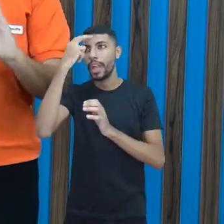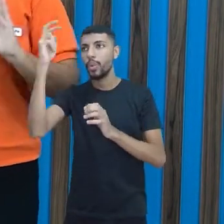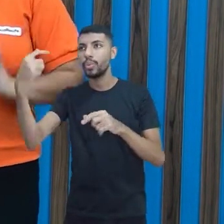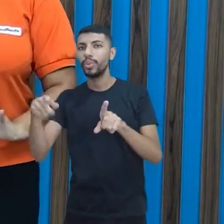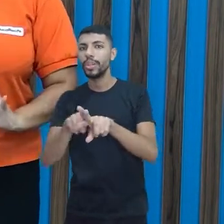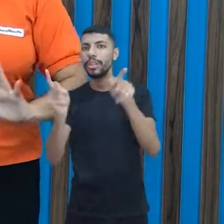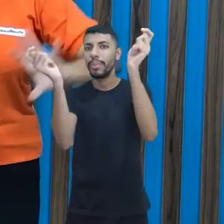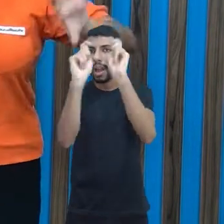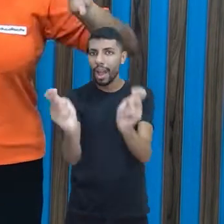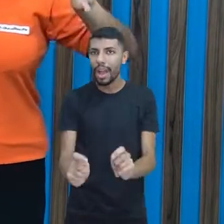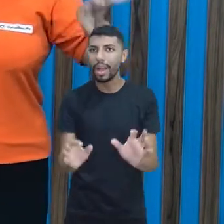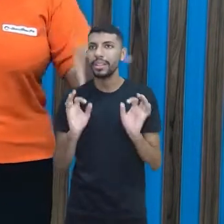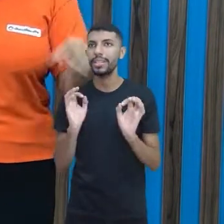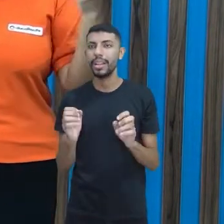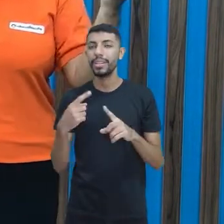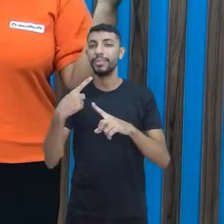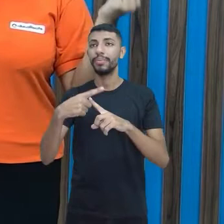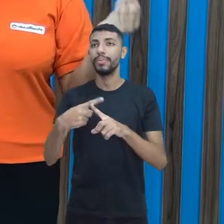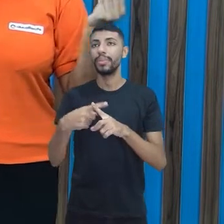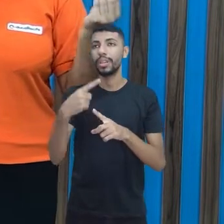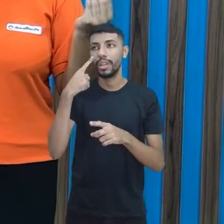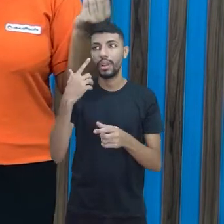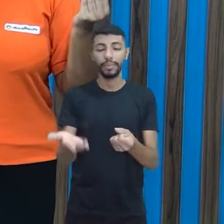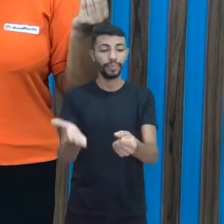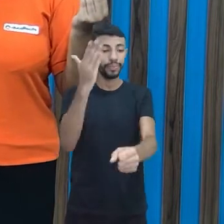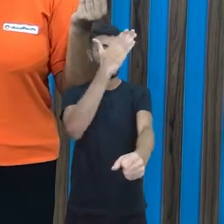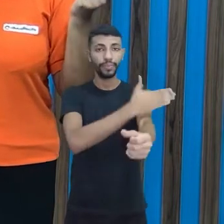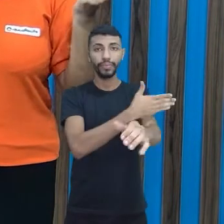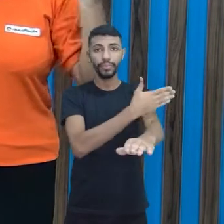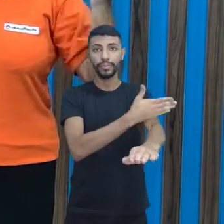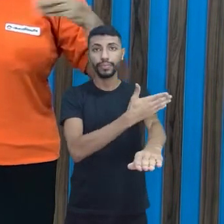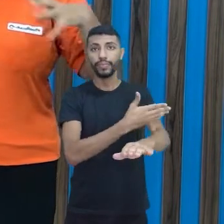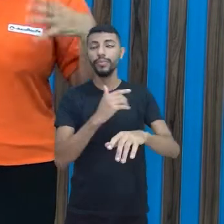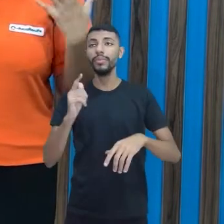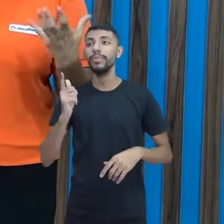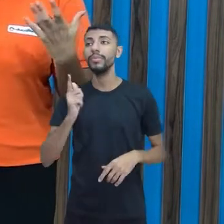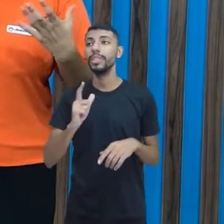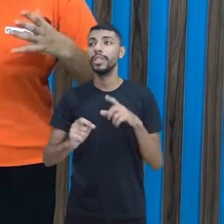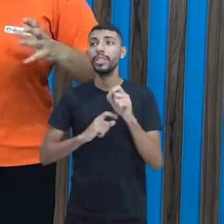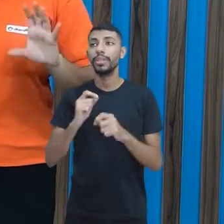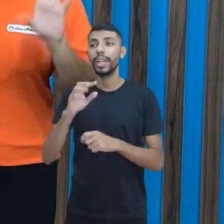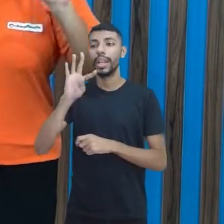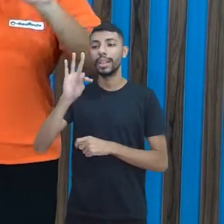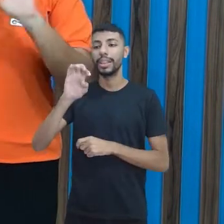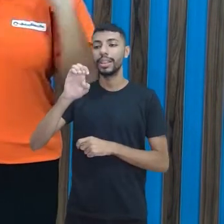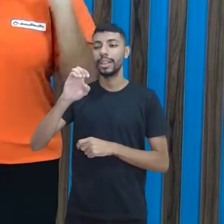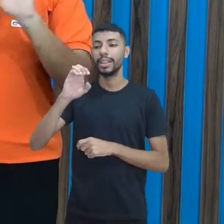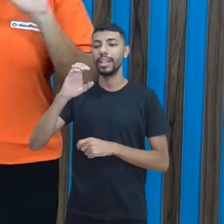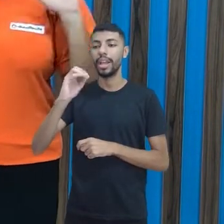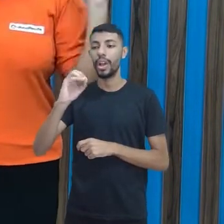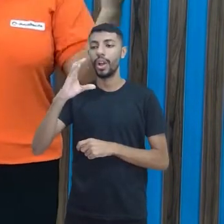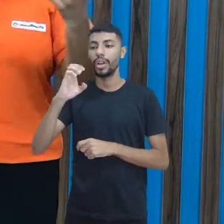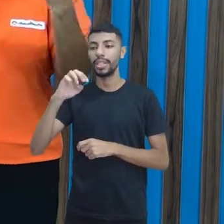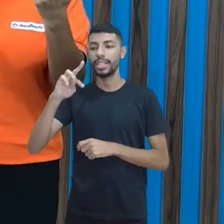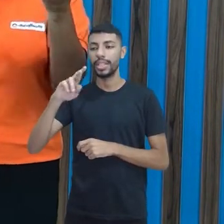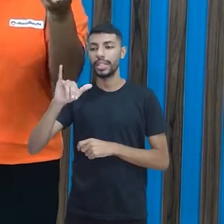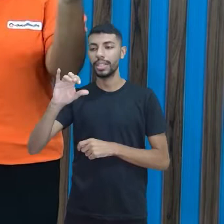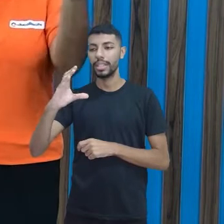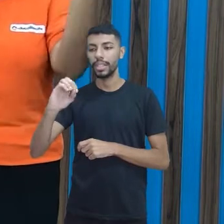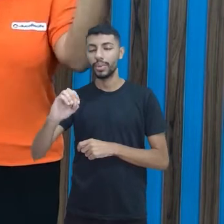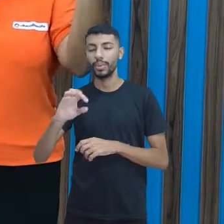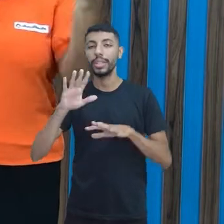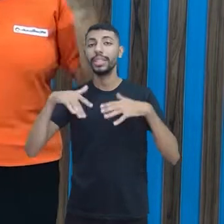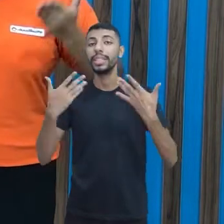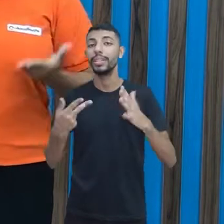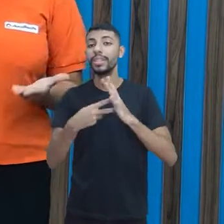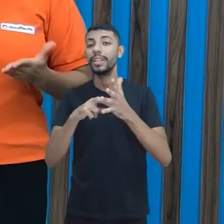em contraponto, a Idade Média era teocêntrica, então o Deus seria